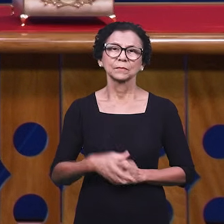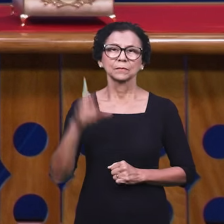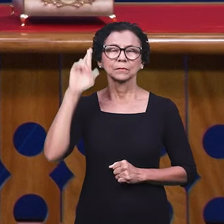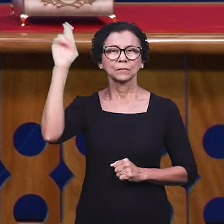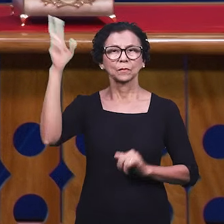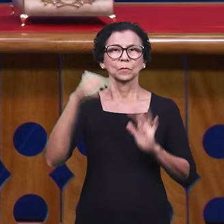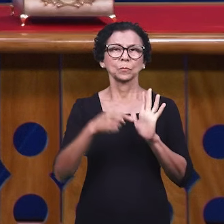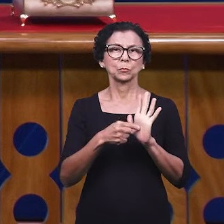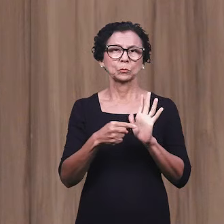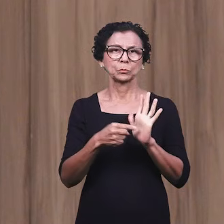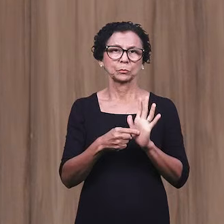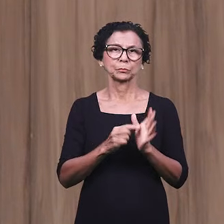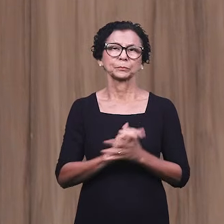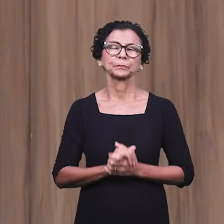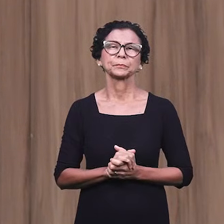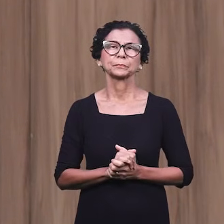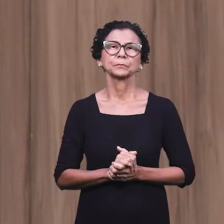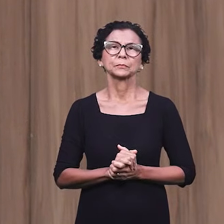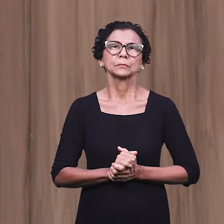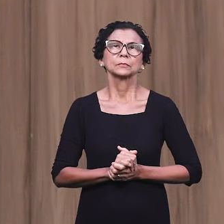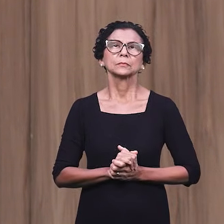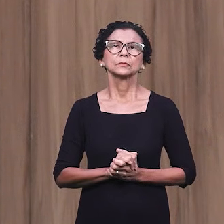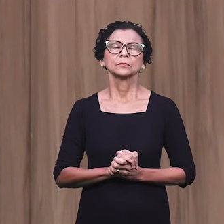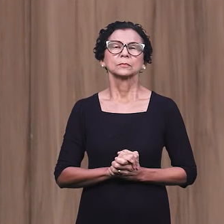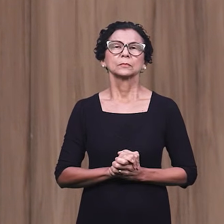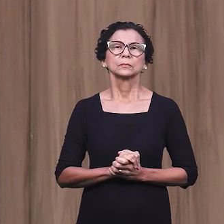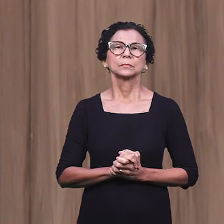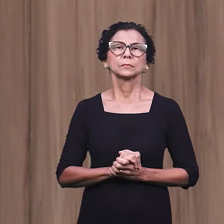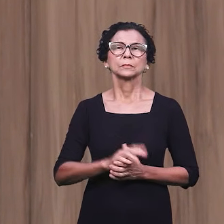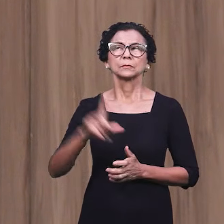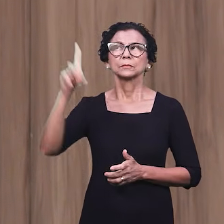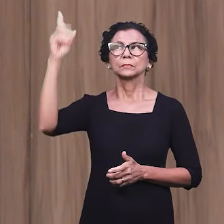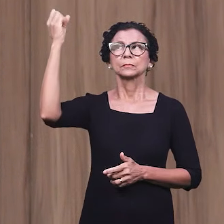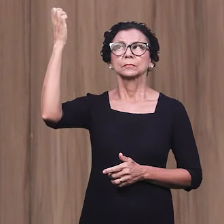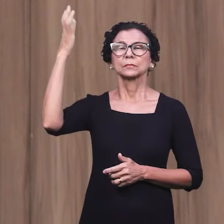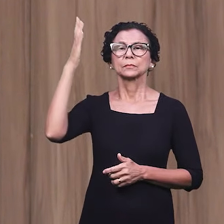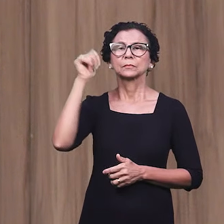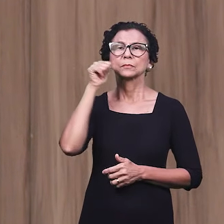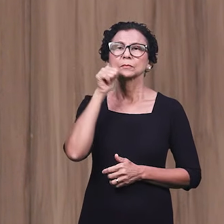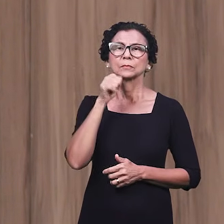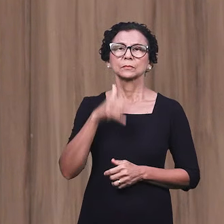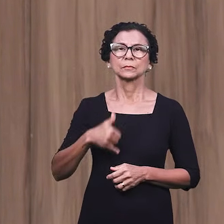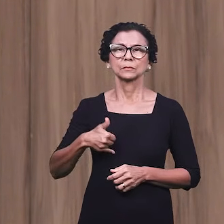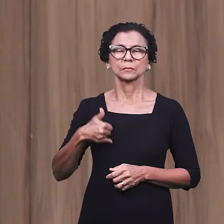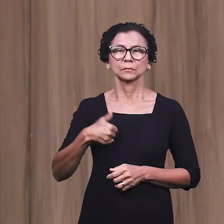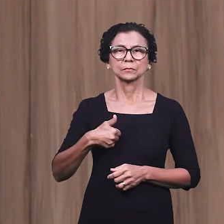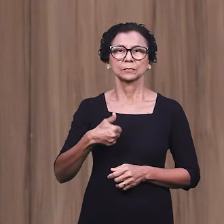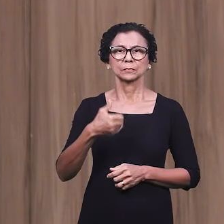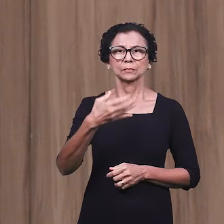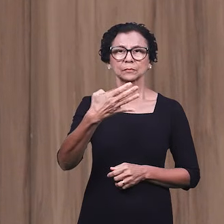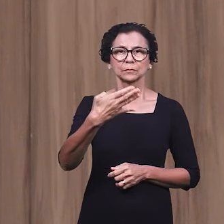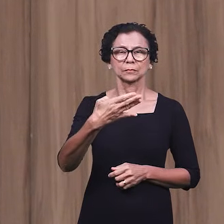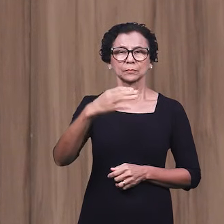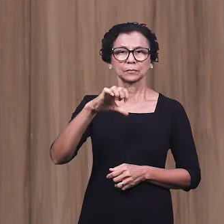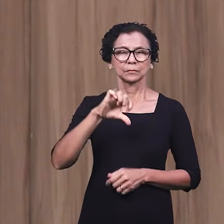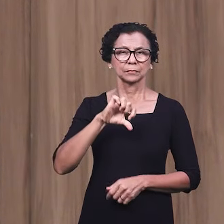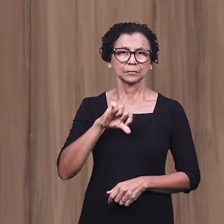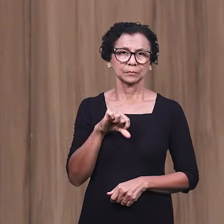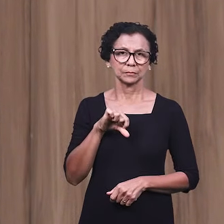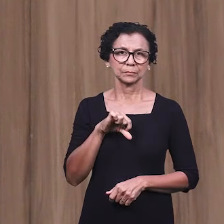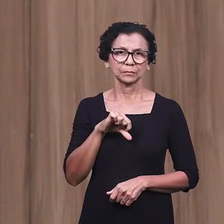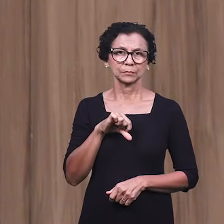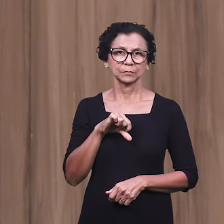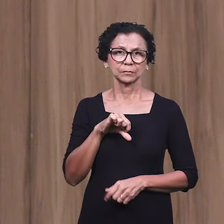mostrou acerca da nossa vida. O Senhor revelou uma senhora que tem 49 anos de idade. Ela está grávida de